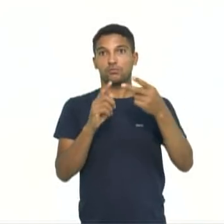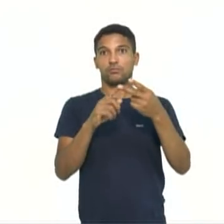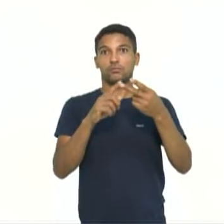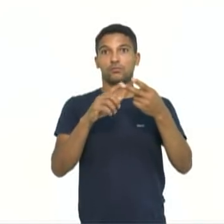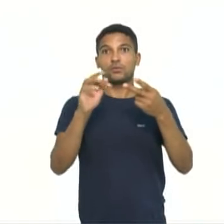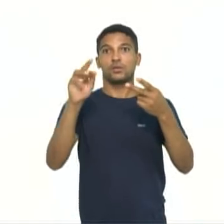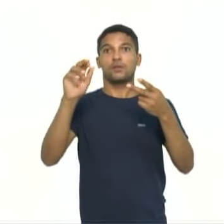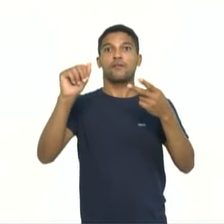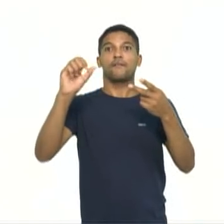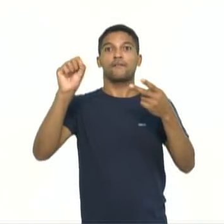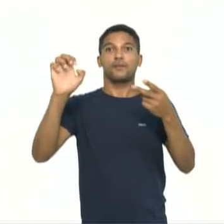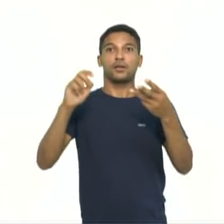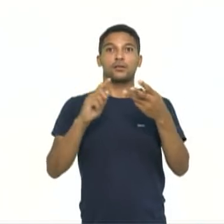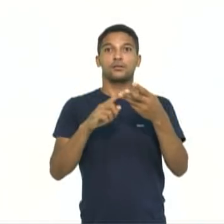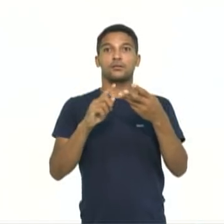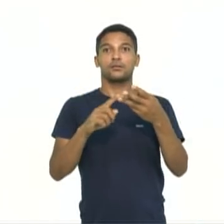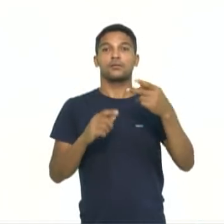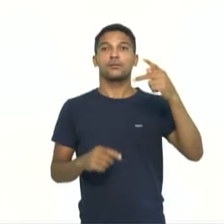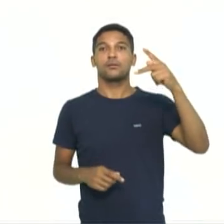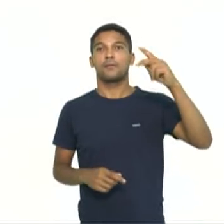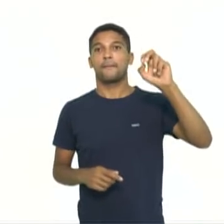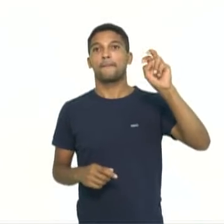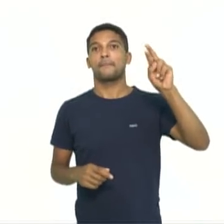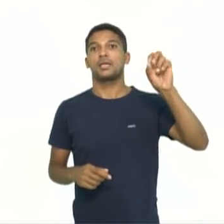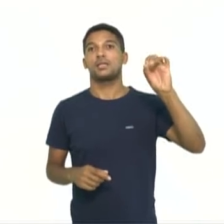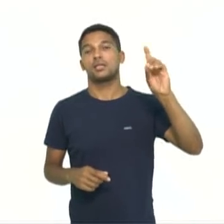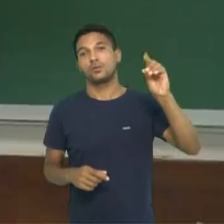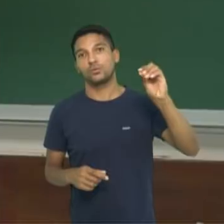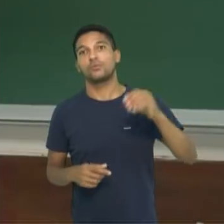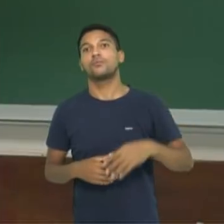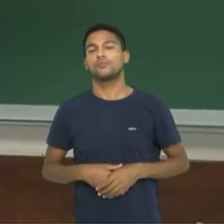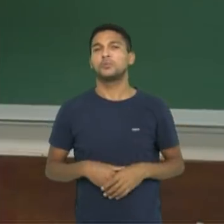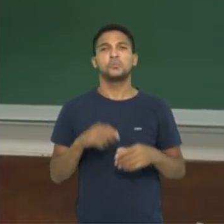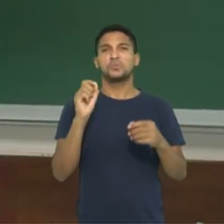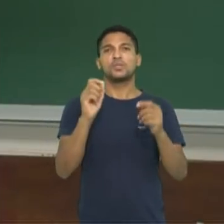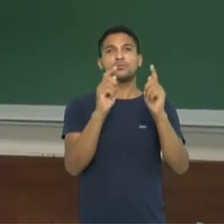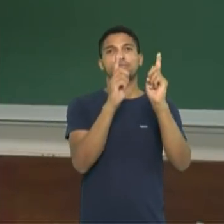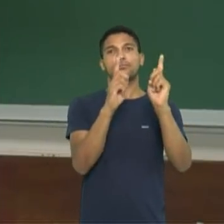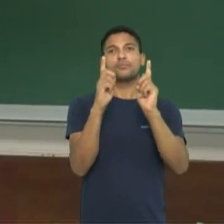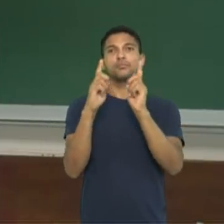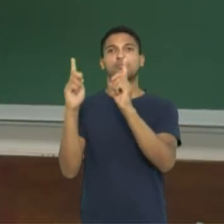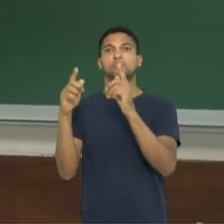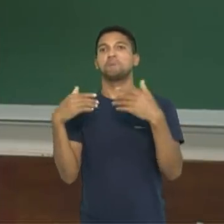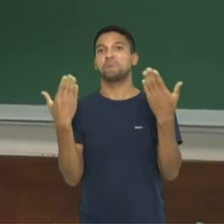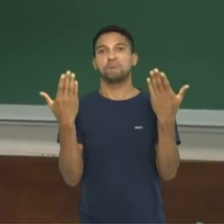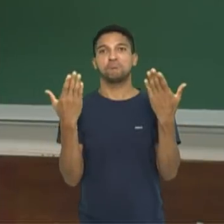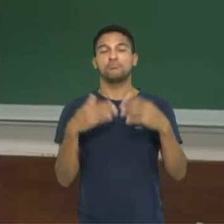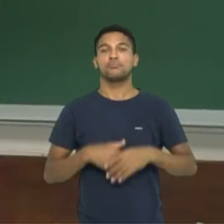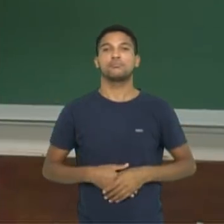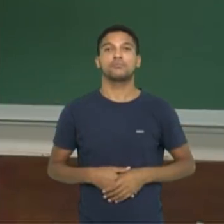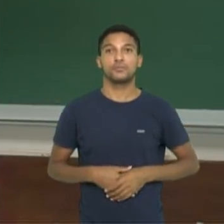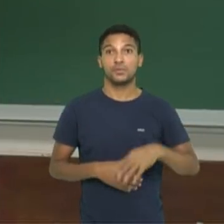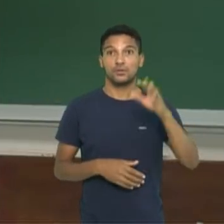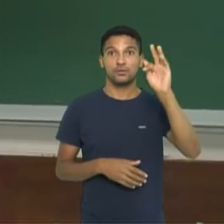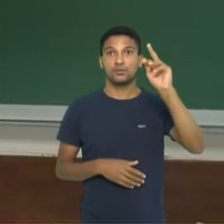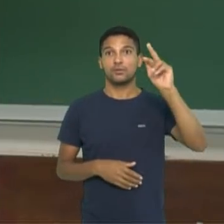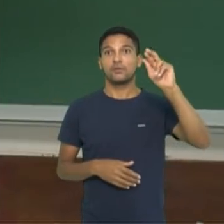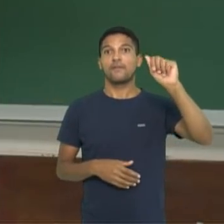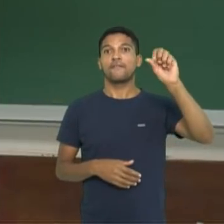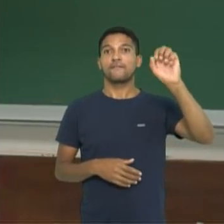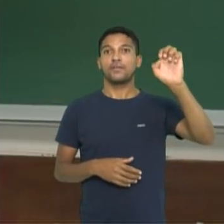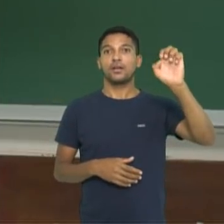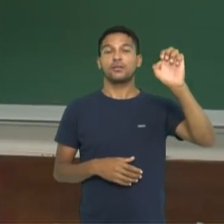uma oração dentro de língua portuguesa? O que é considerado frase? O que a gente chama de período? Esse, aliás, é